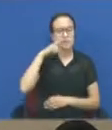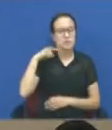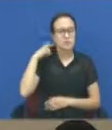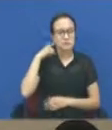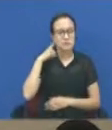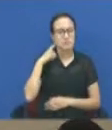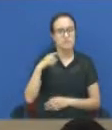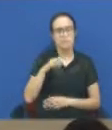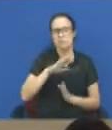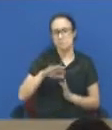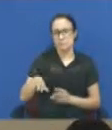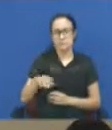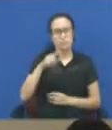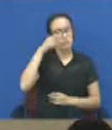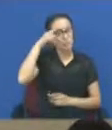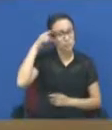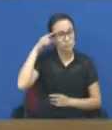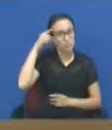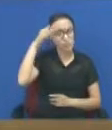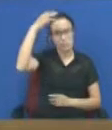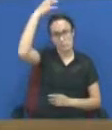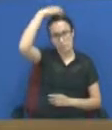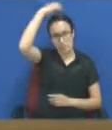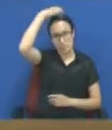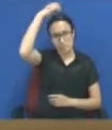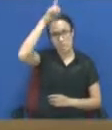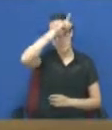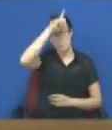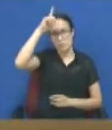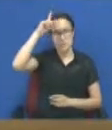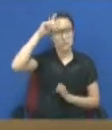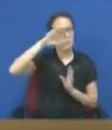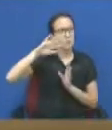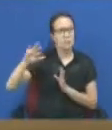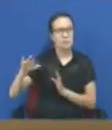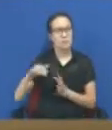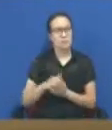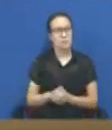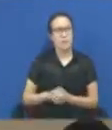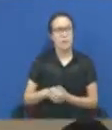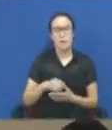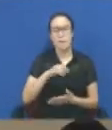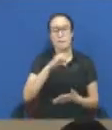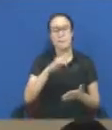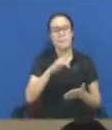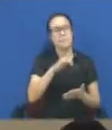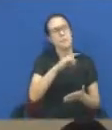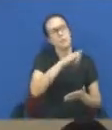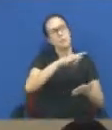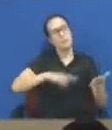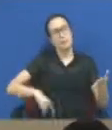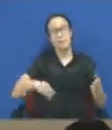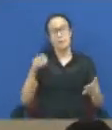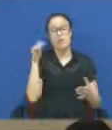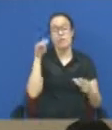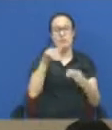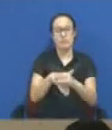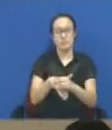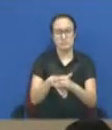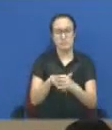Dispenso. Júlio. Dispenso. Darcy. Dispenso. Luizinho. Dispenso. A moção vai à votação.